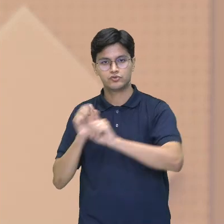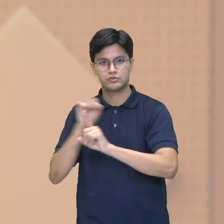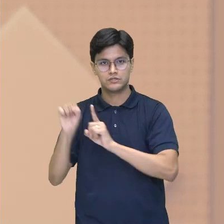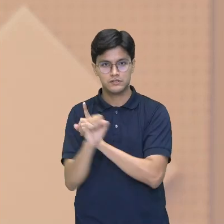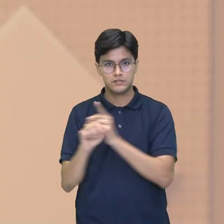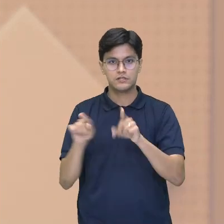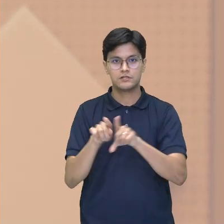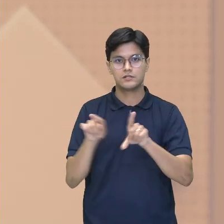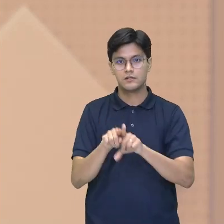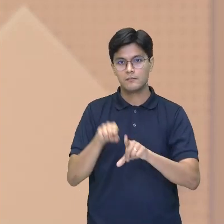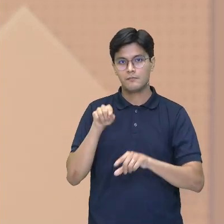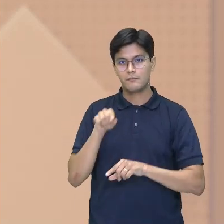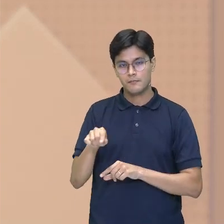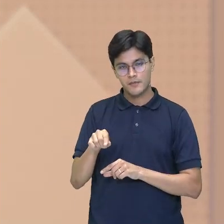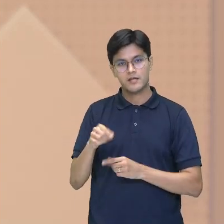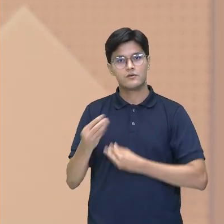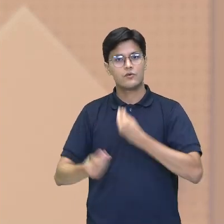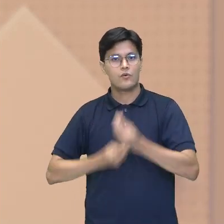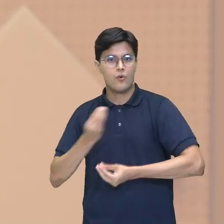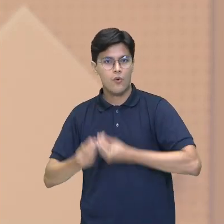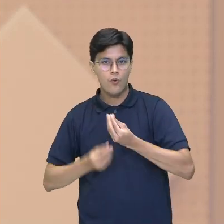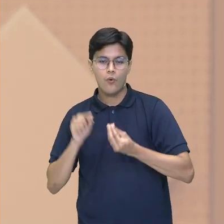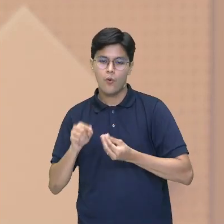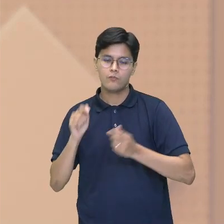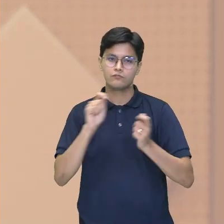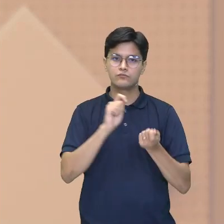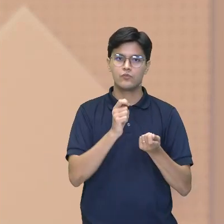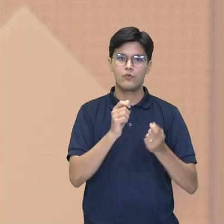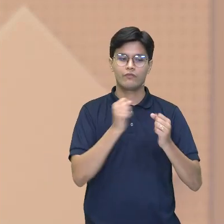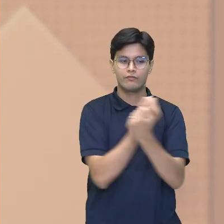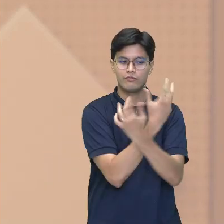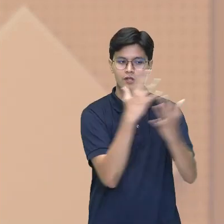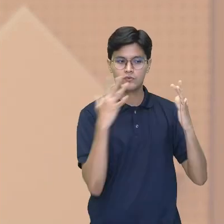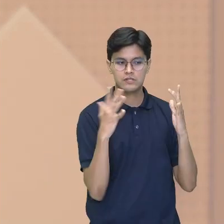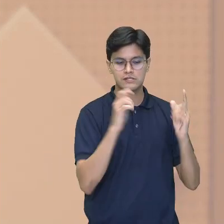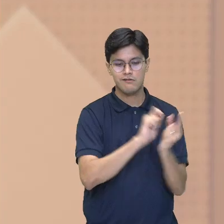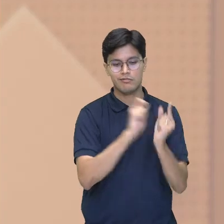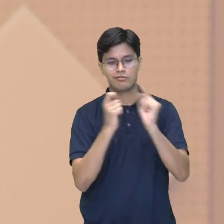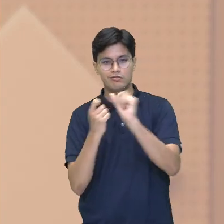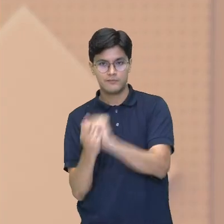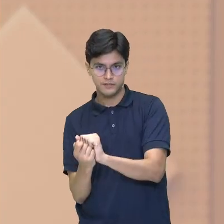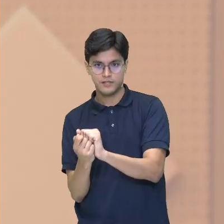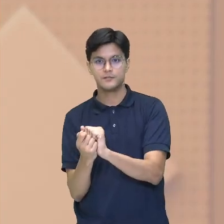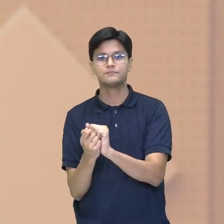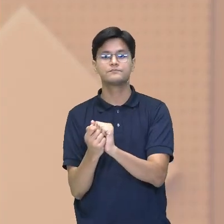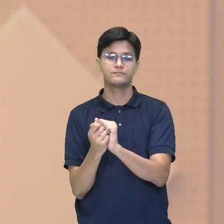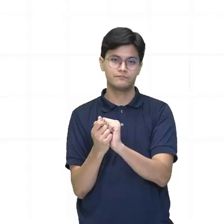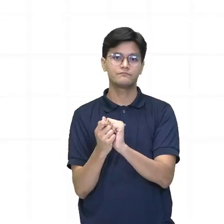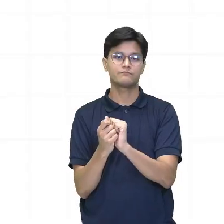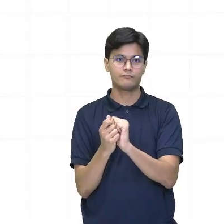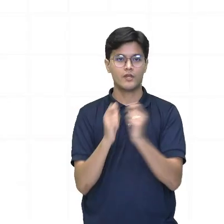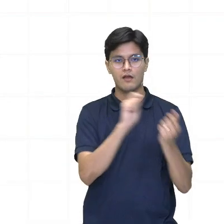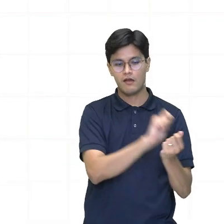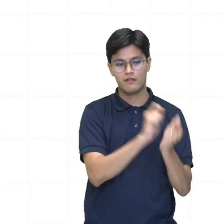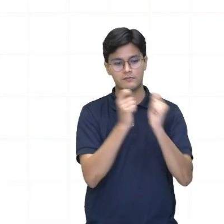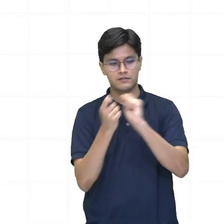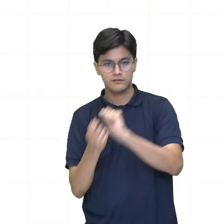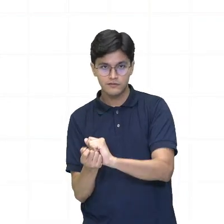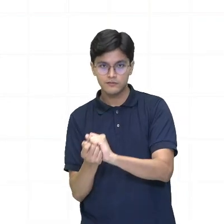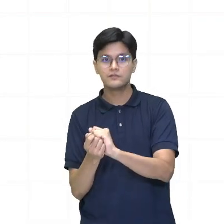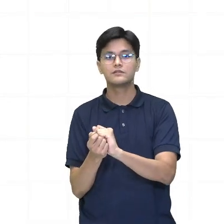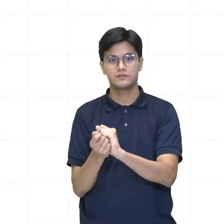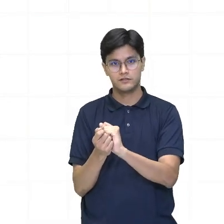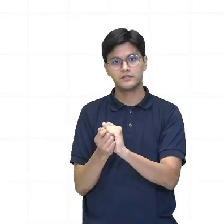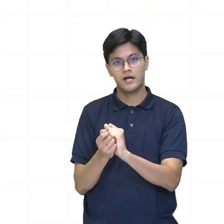Eles vão se adaptar ao que a natureza está oferecendo a eles. Vão se adaptar ao regime da floresta e